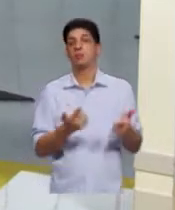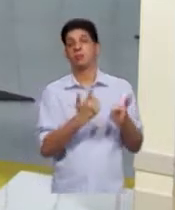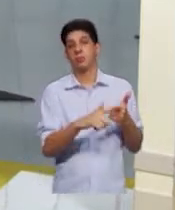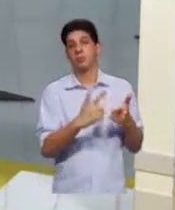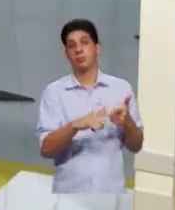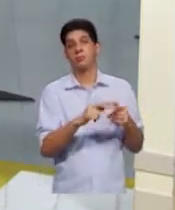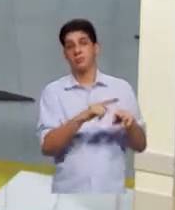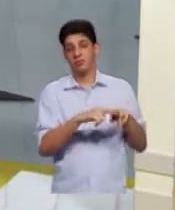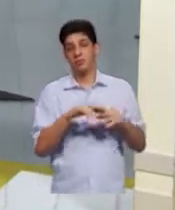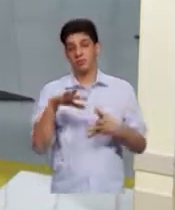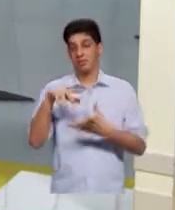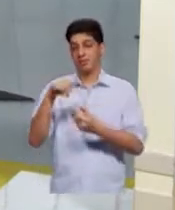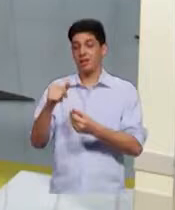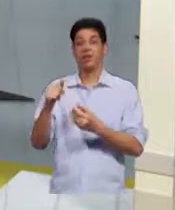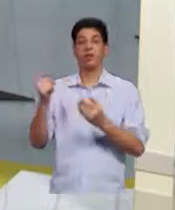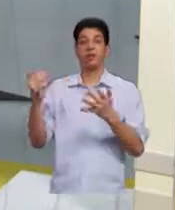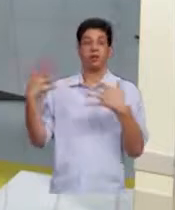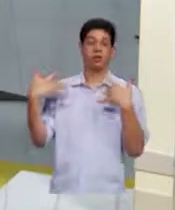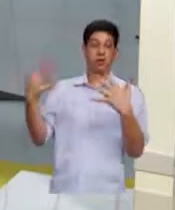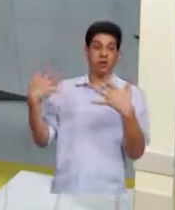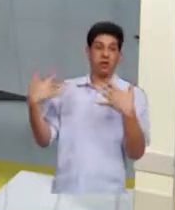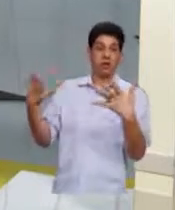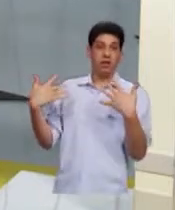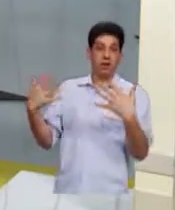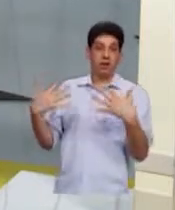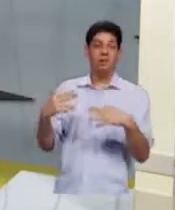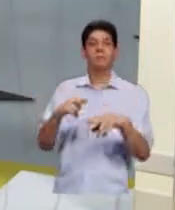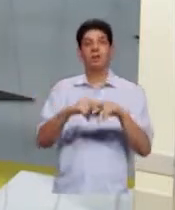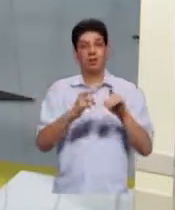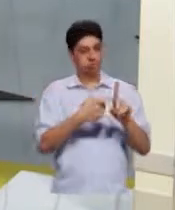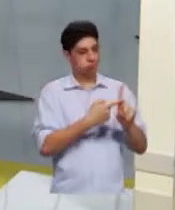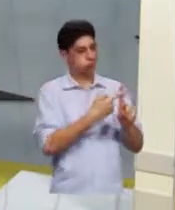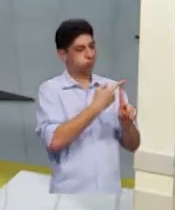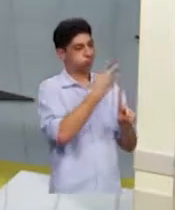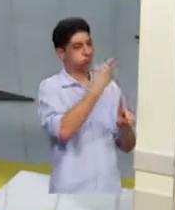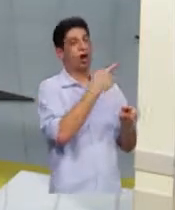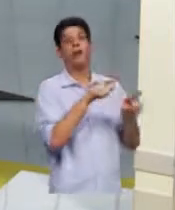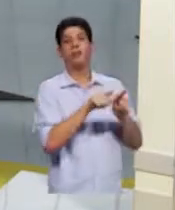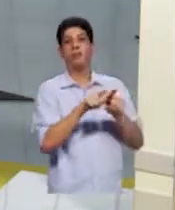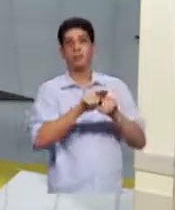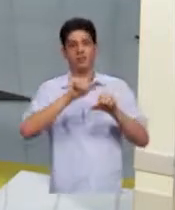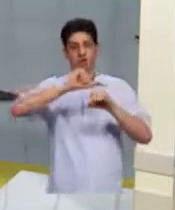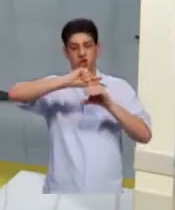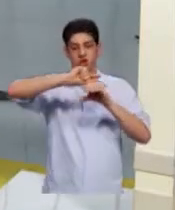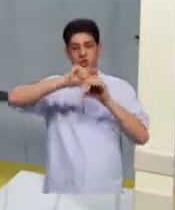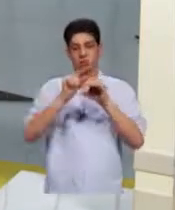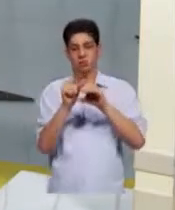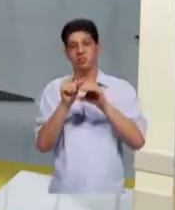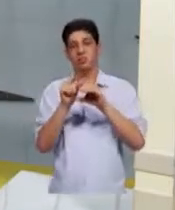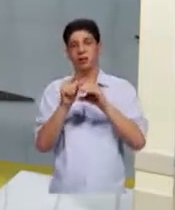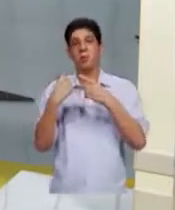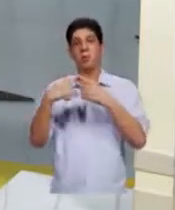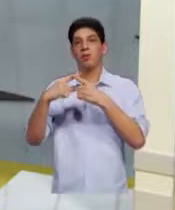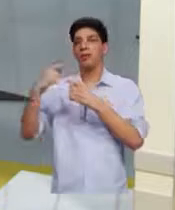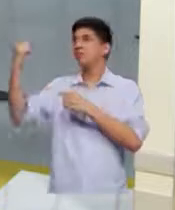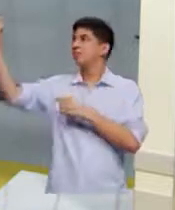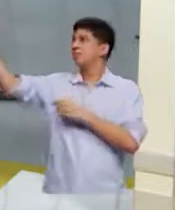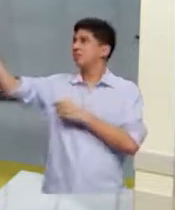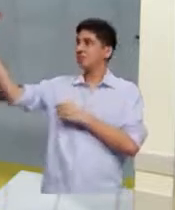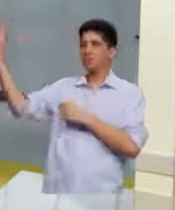e, com isso, a camada de ozônio ela deixa de filtrar esses raios